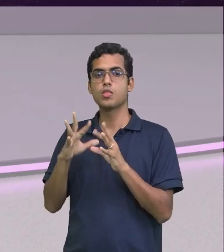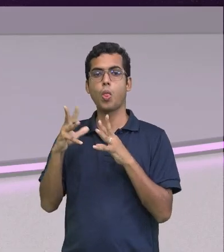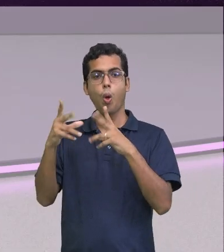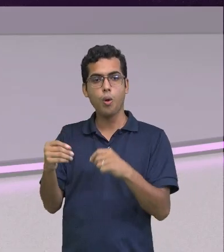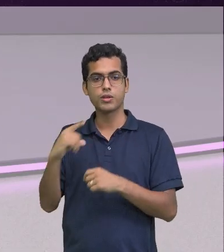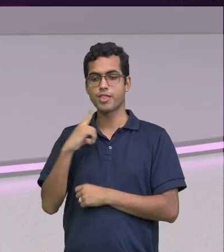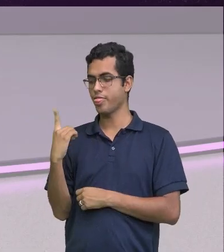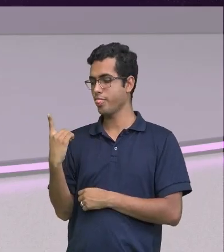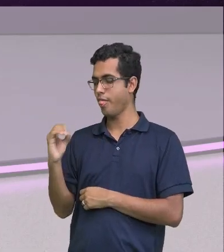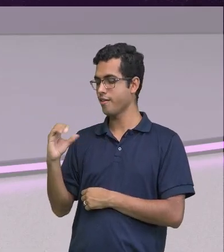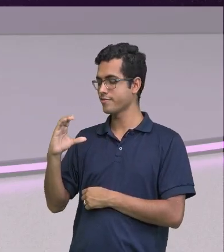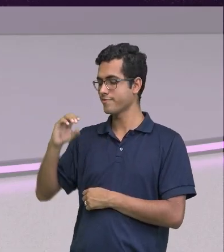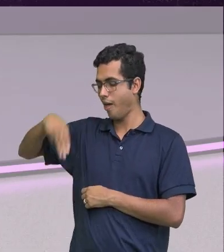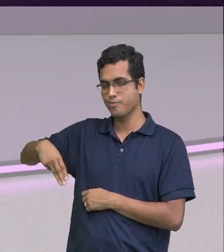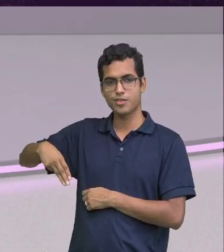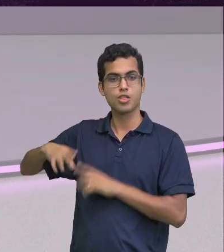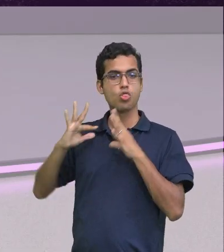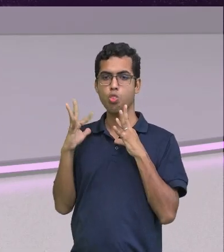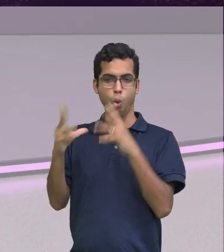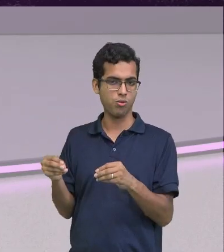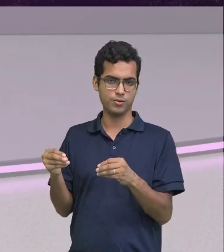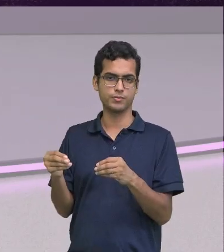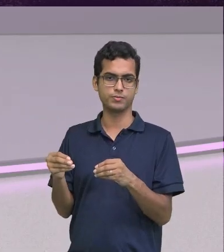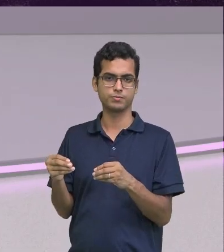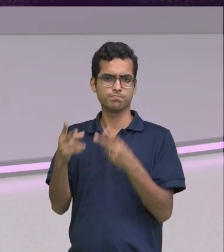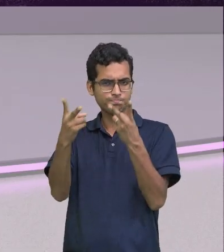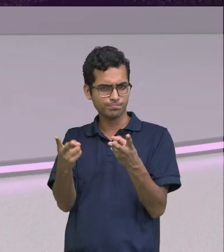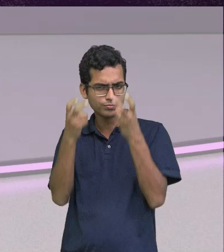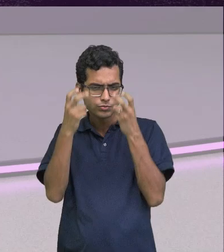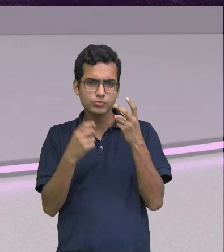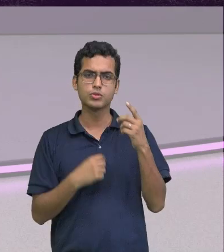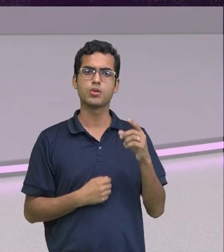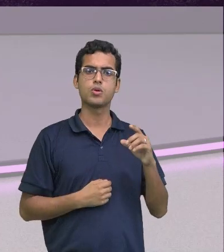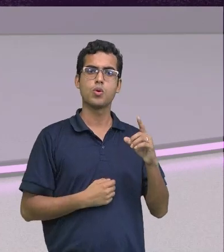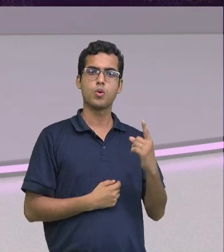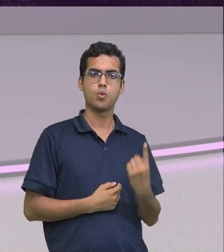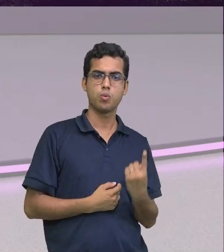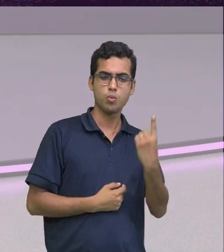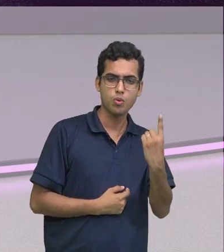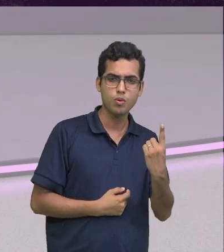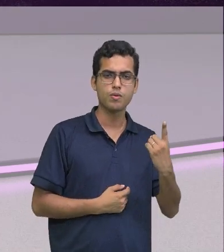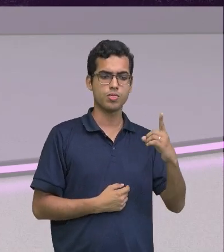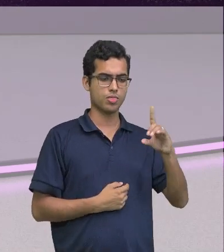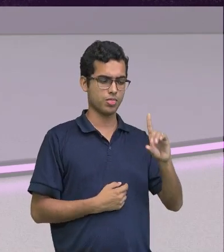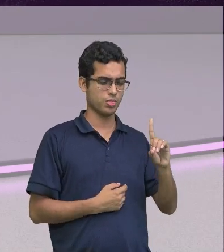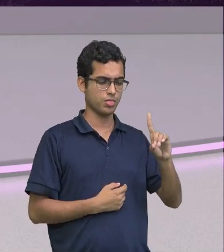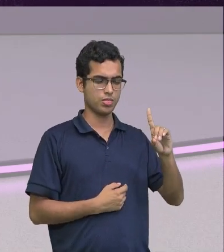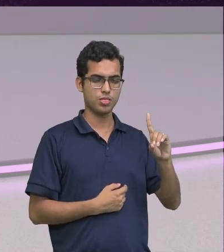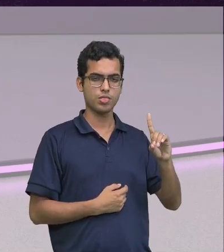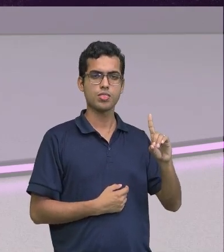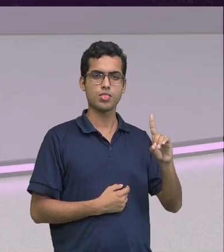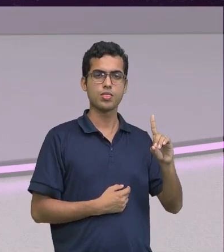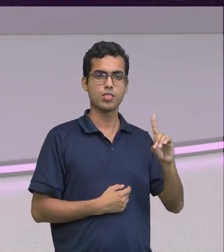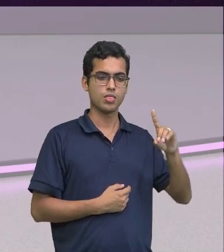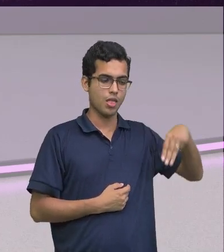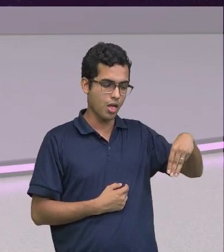aí a relação que 1 decímetro corresponde a quantos centímetros? A 10 centímetros. Então, o